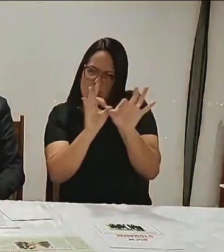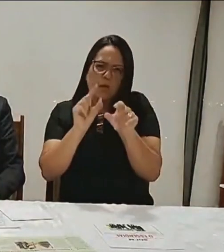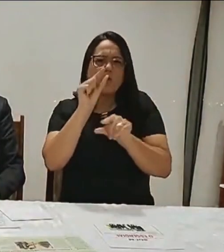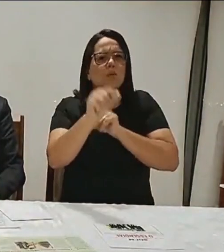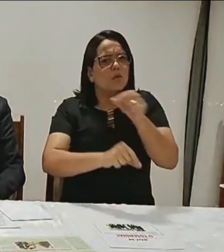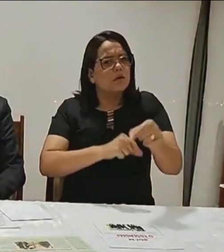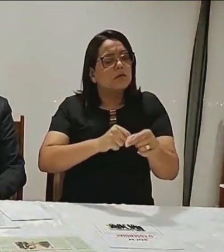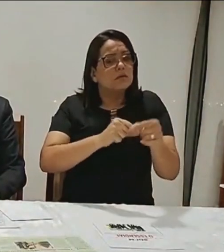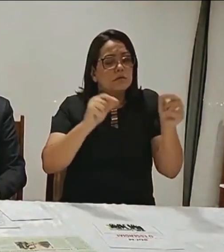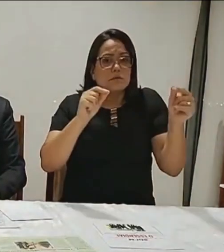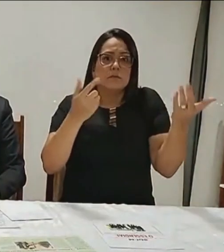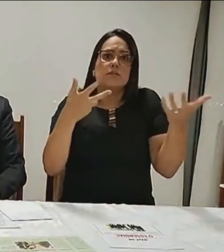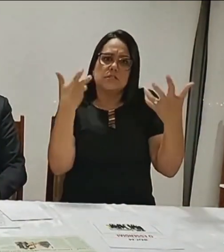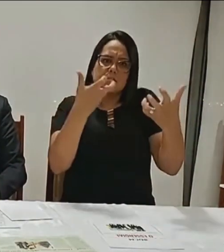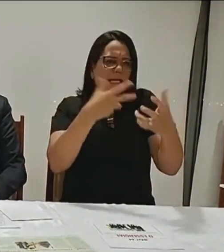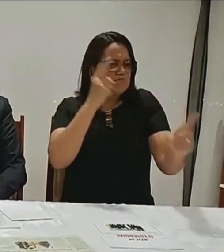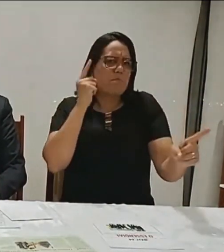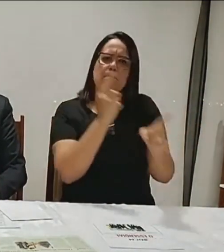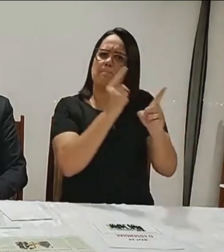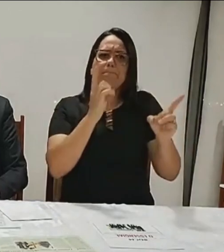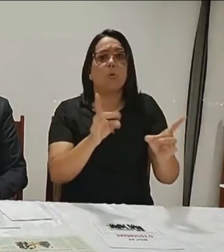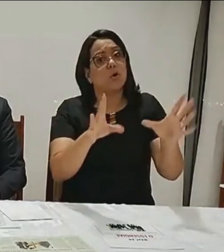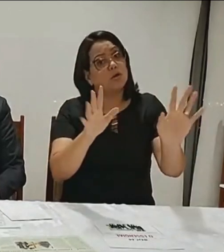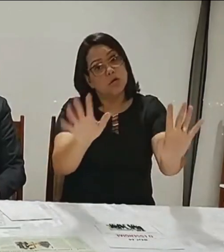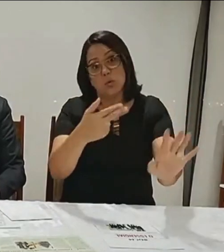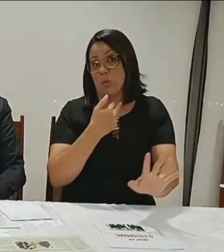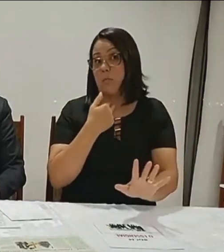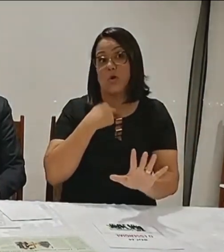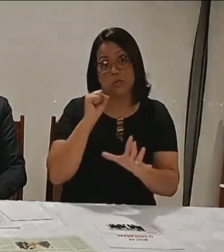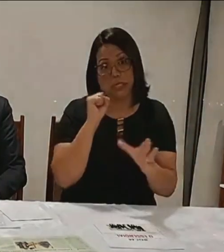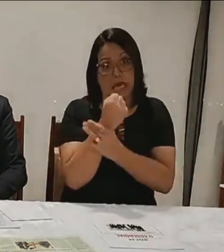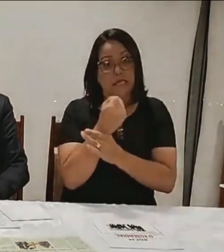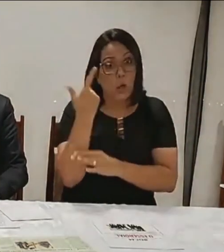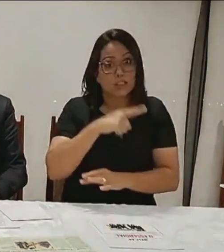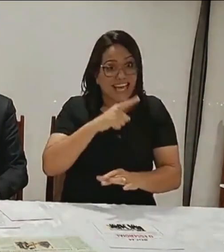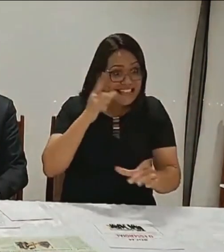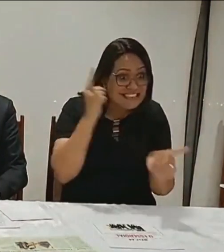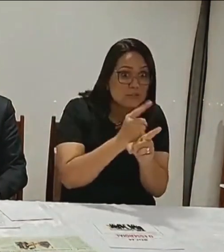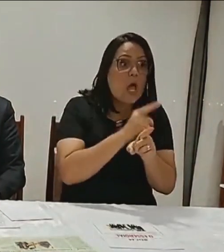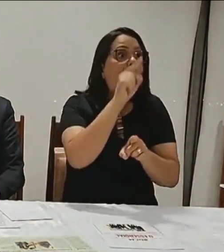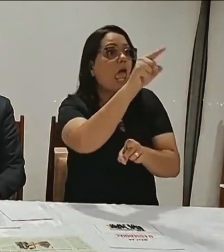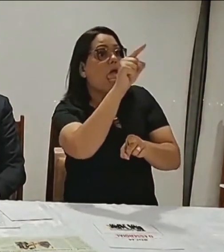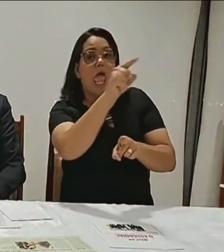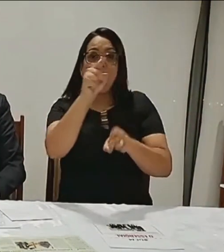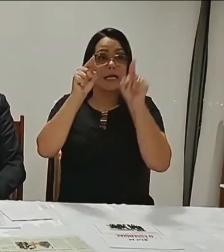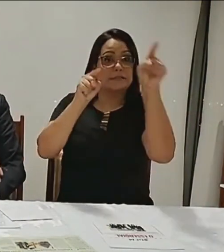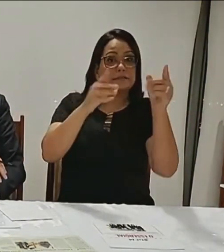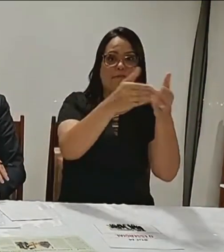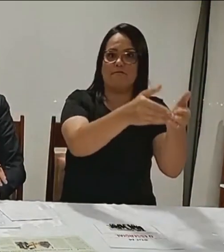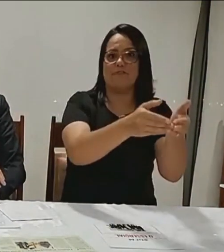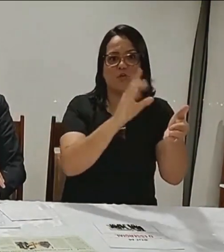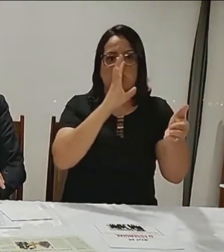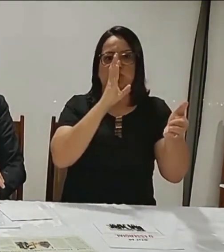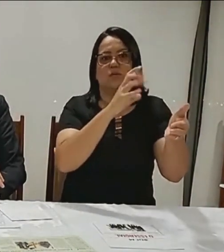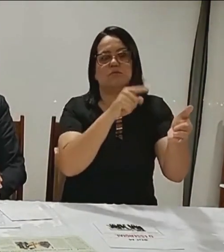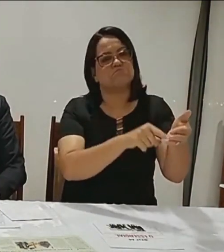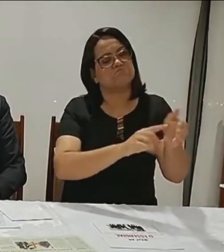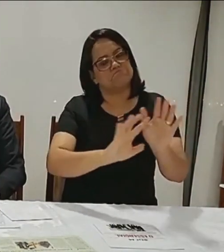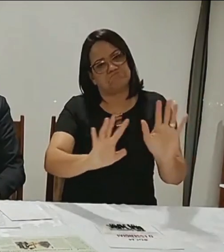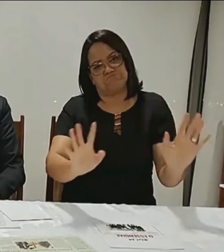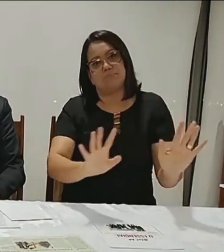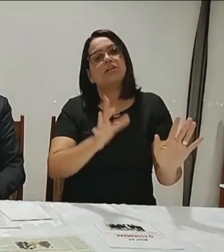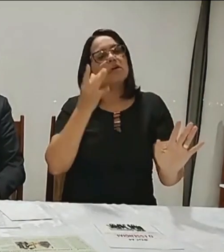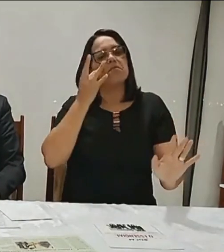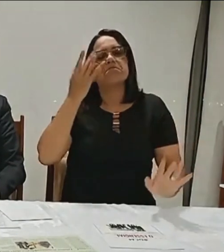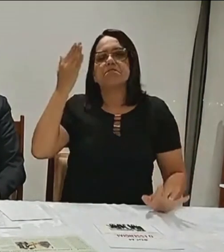que cheguemos ao ponto final. Não posso garantir que vai chegar a ponto final, vamos descobrir, foi aquele navio. Agora, já está mais